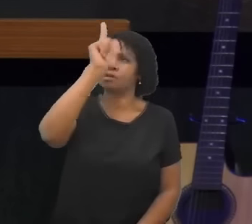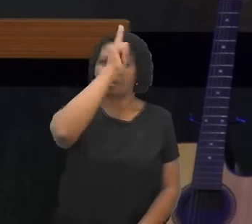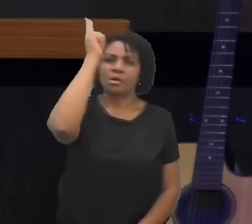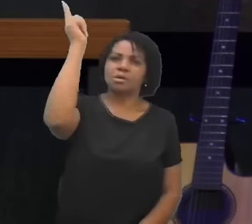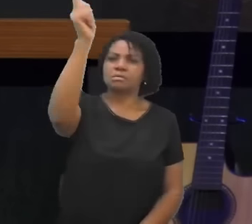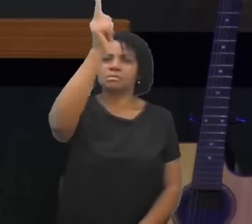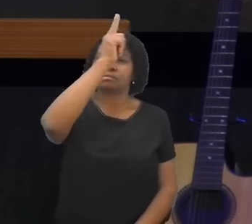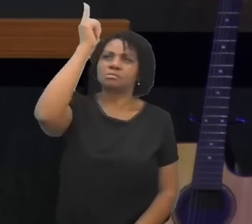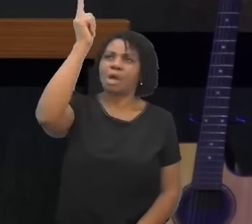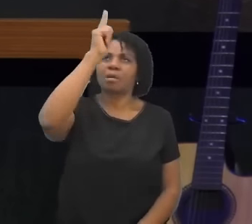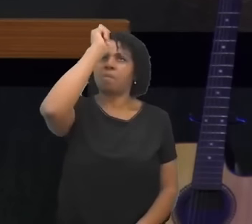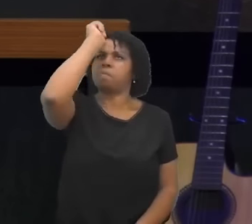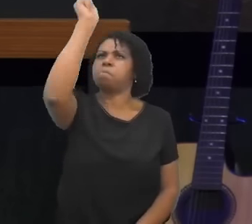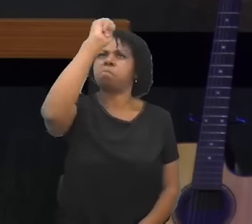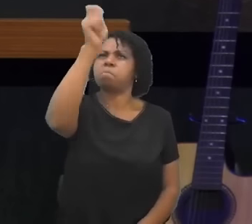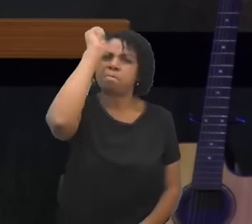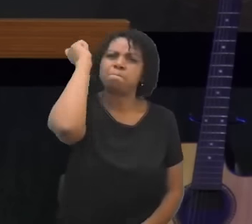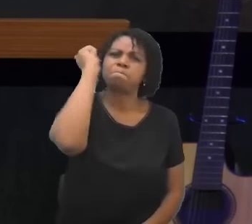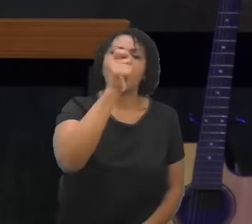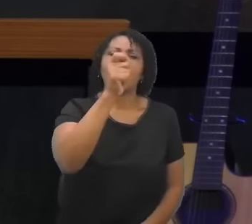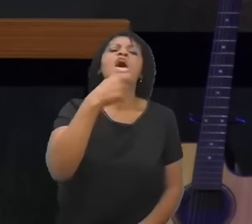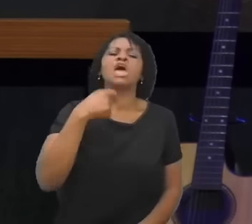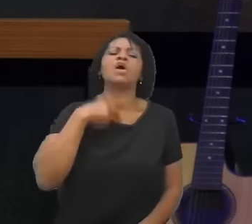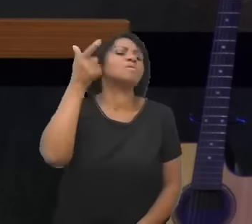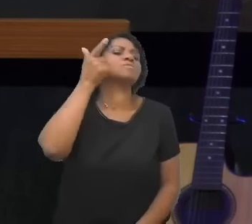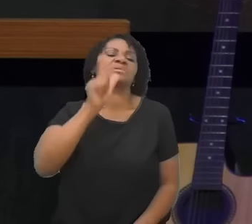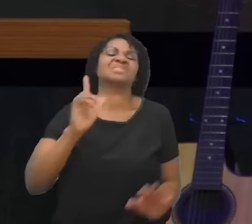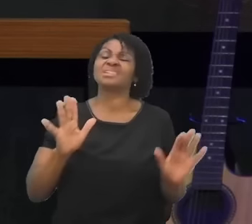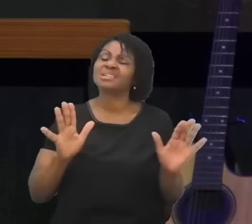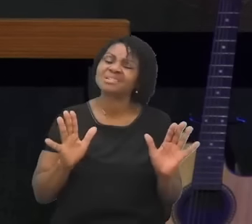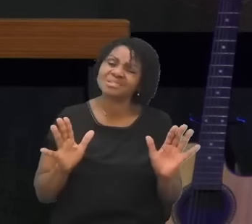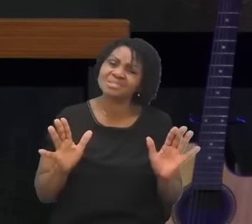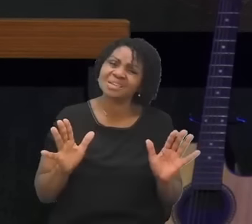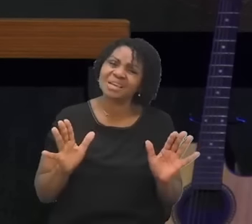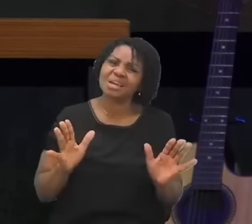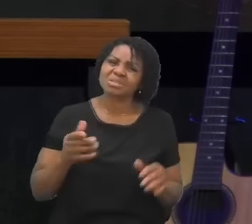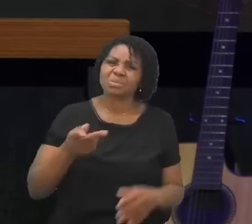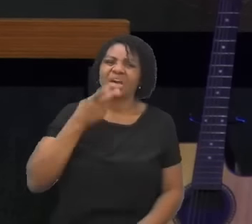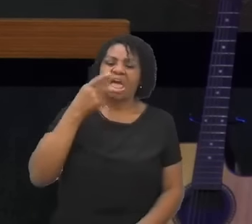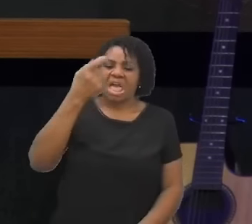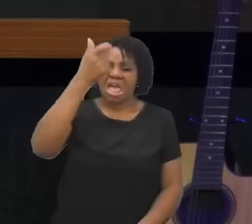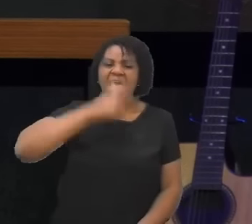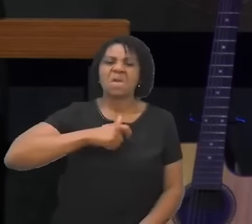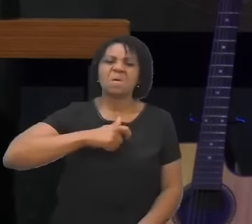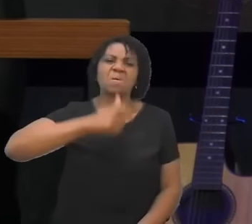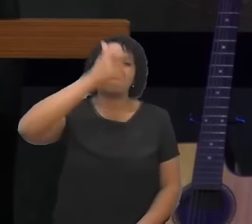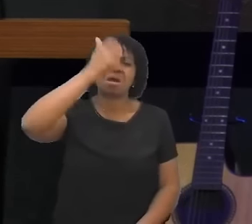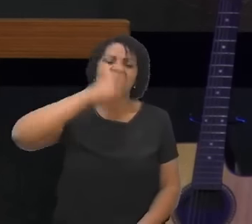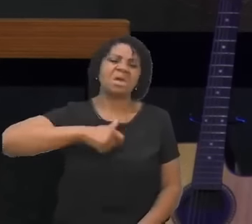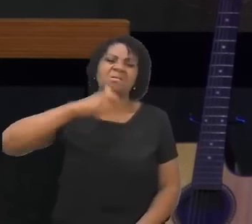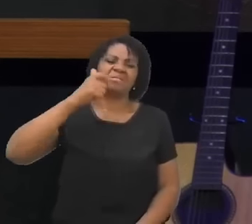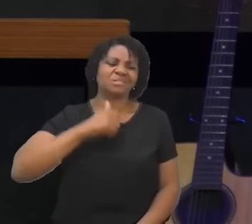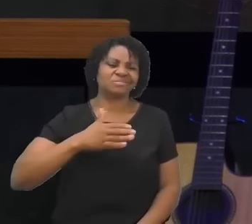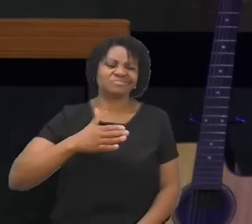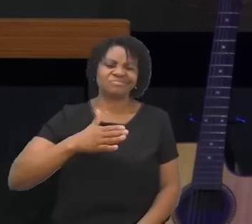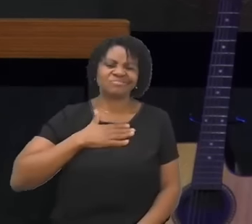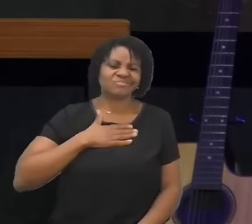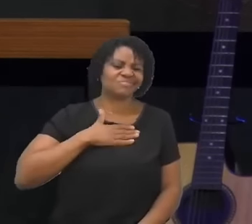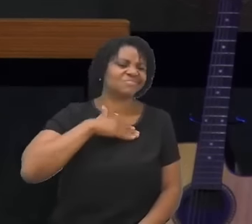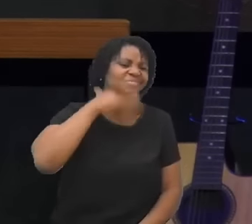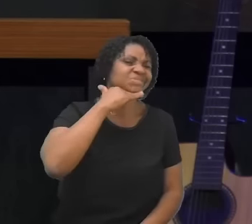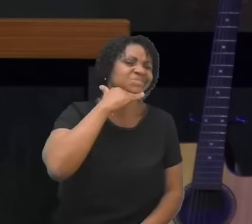todo olhou para Golias. Mas eu fui eu. Aí quando a pessoa começa a falar muito eu já me dá um enjoo no